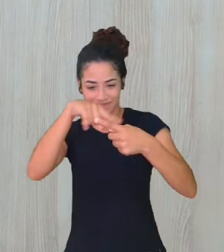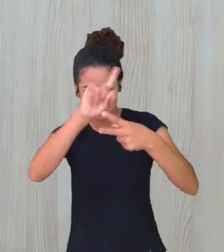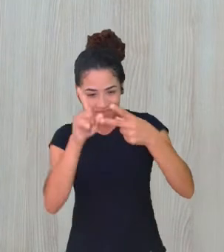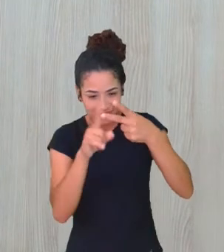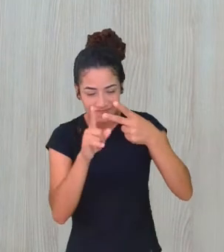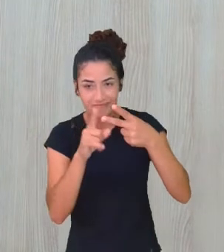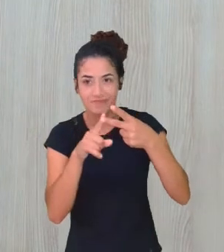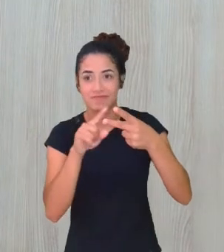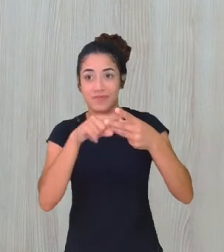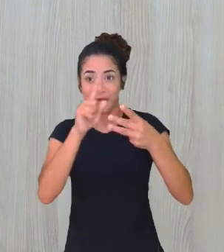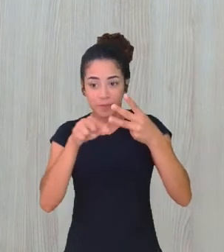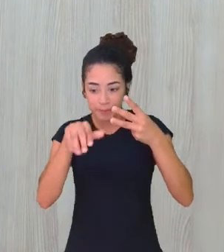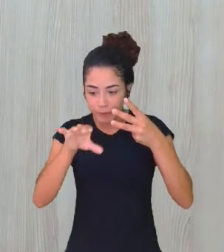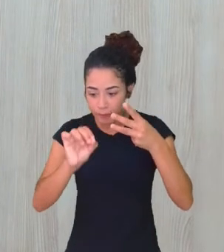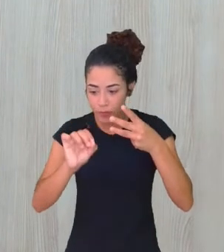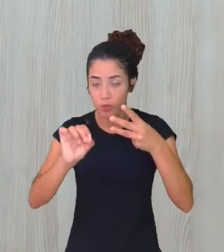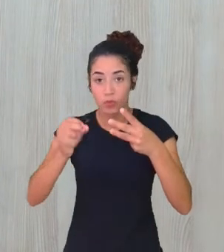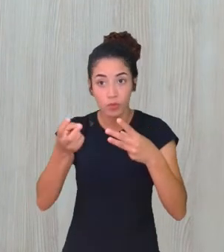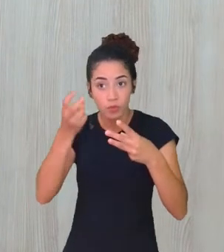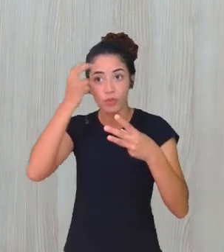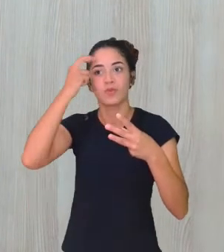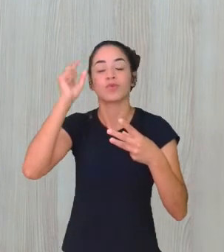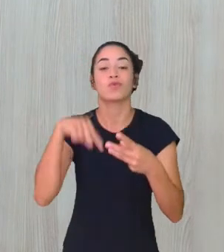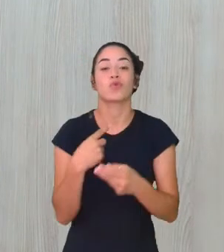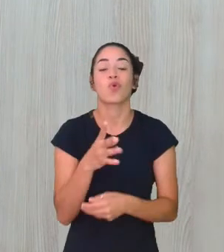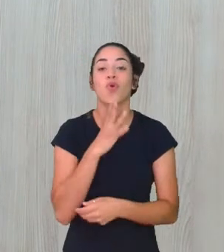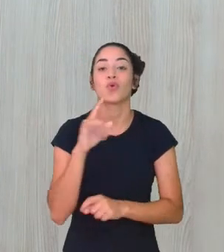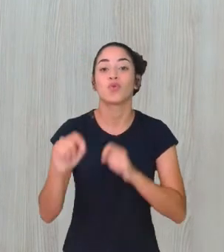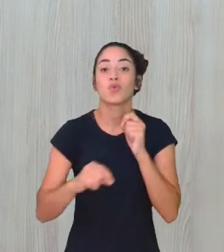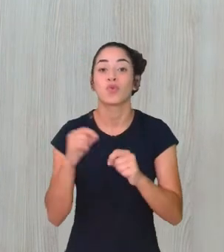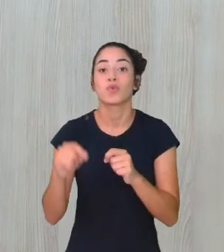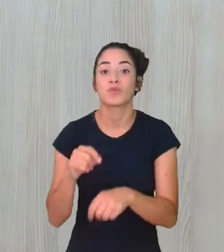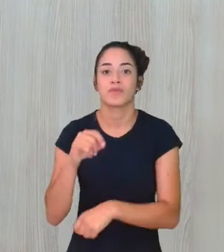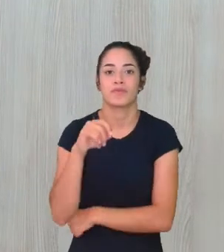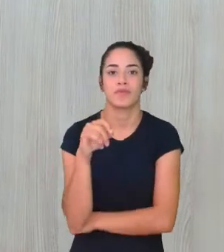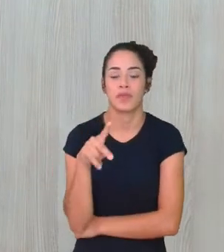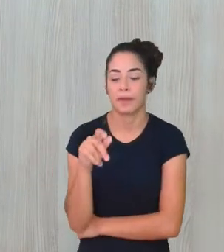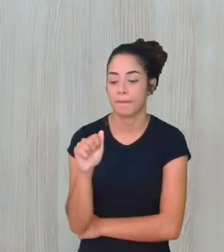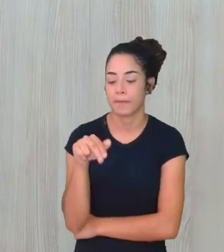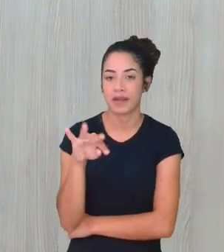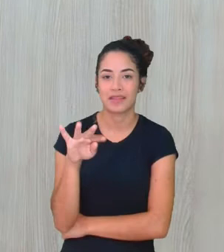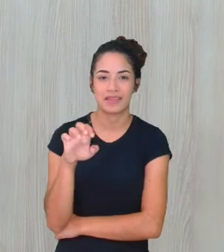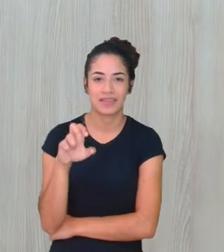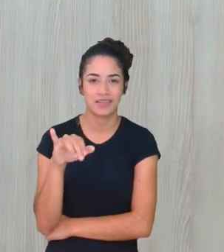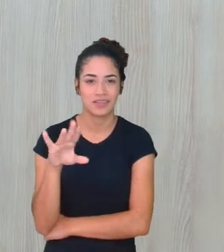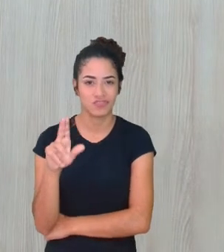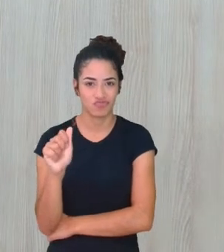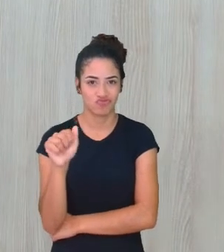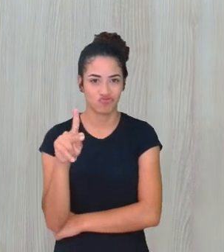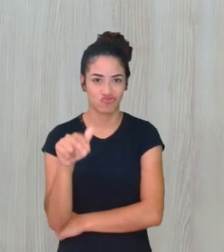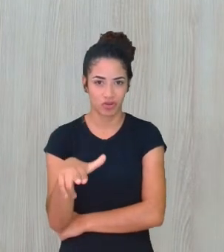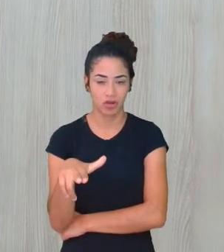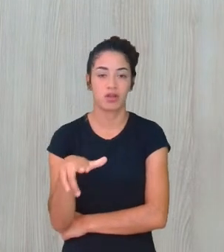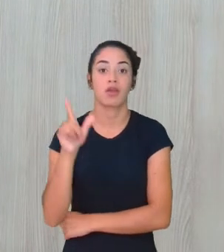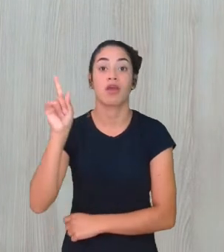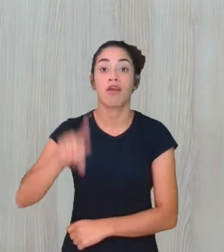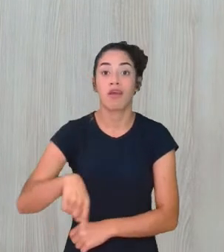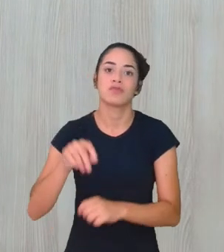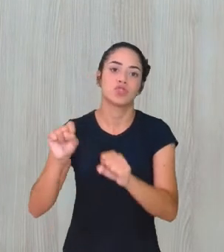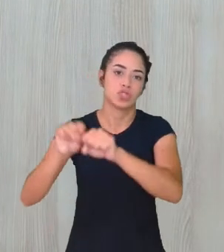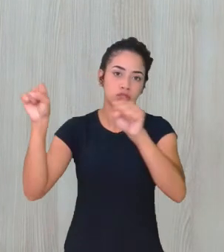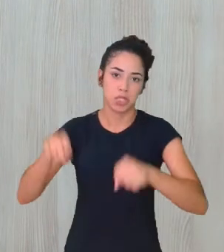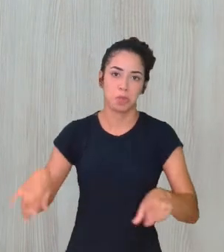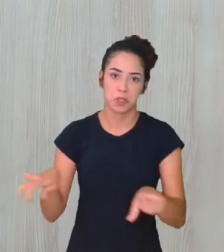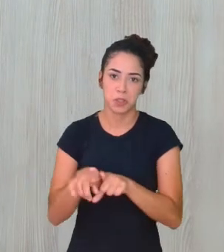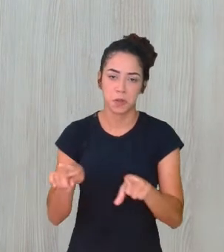escravismo e monocultura a gente conhece também como Ponteio e isso exatamente sistema do plantation